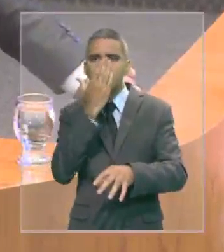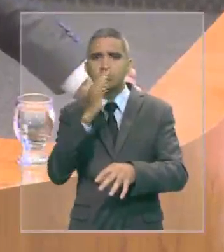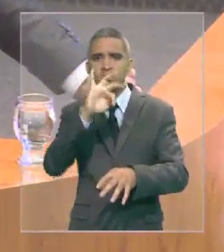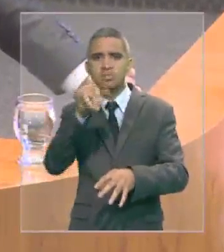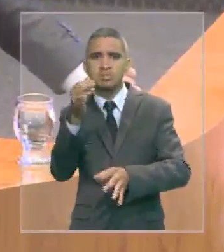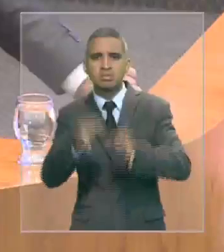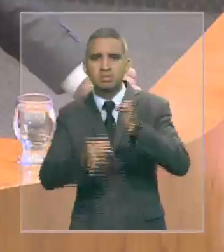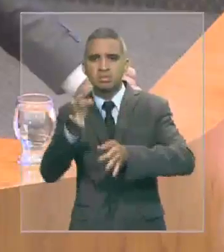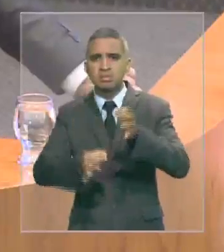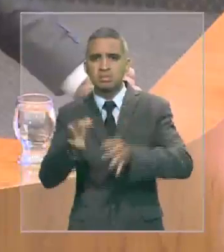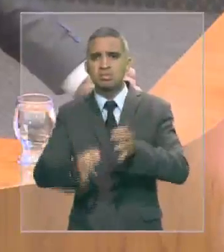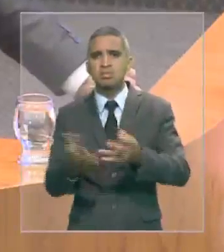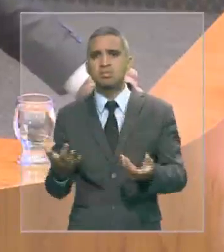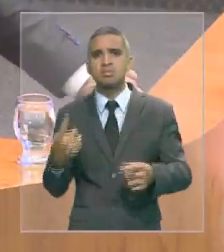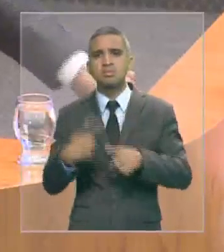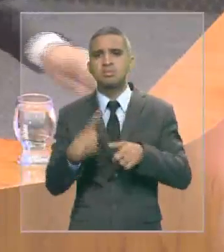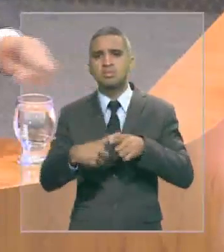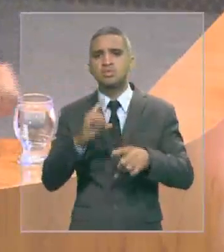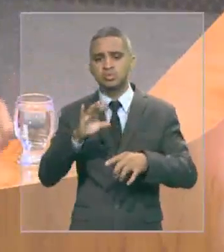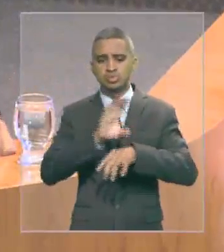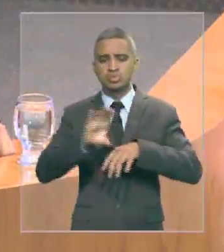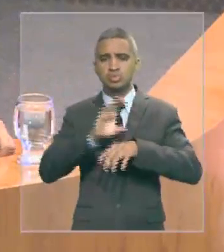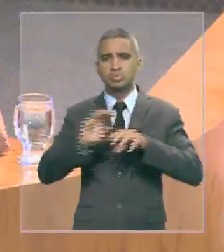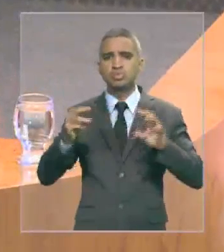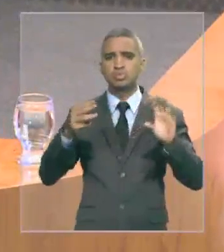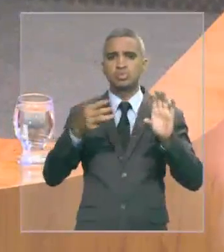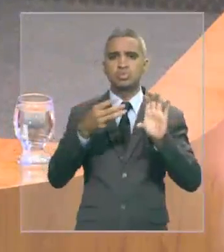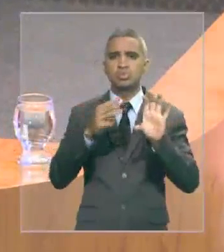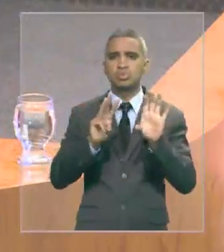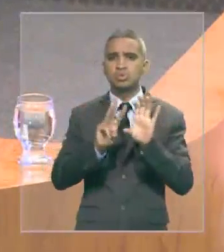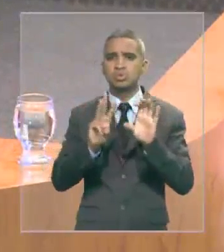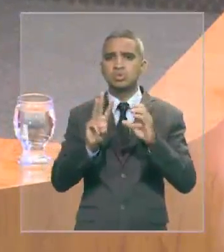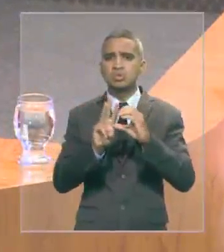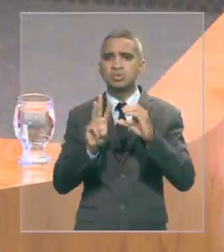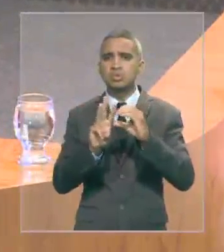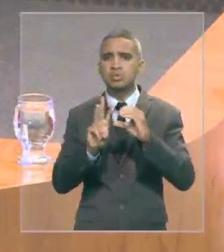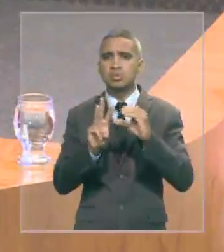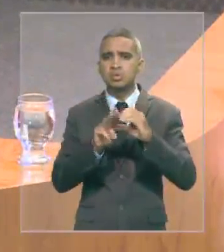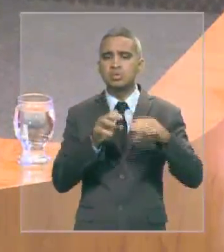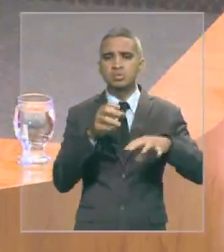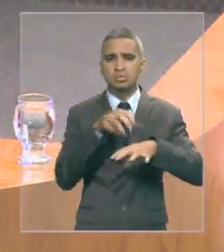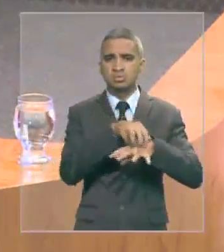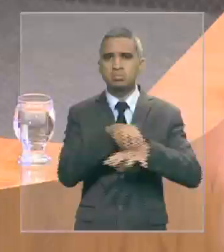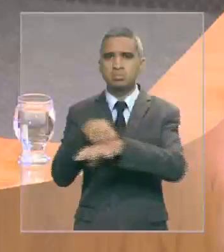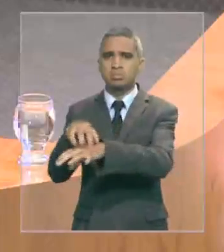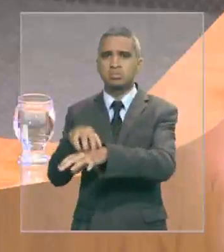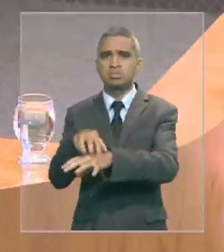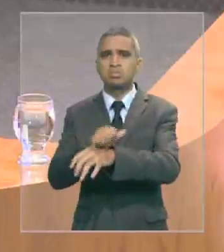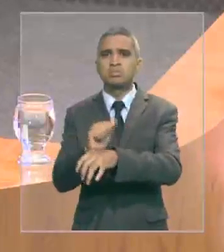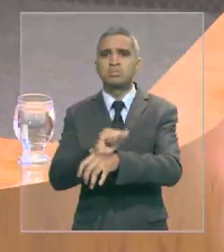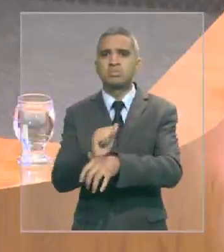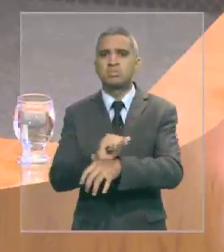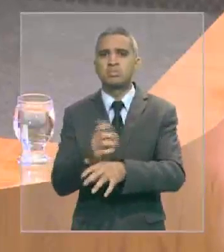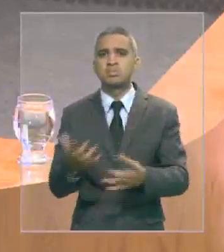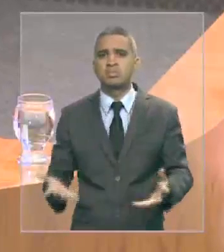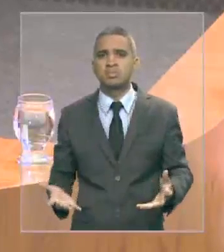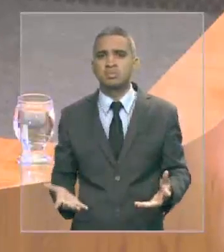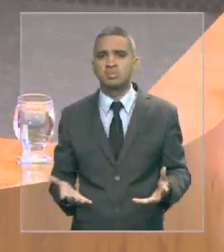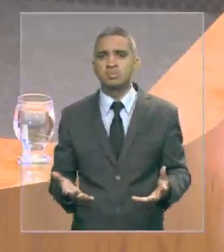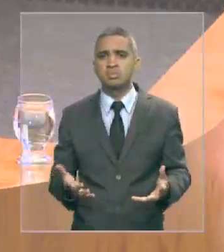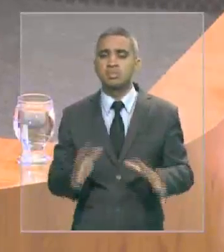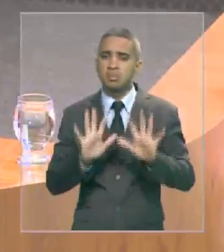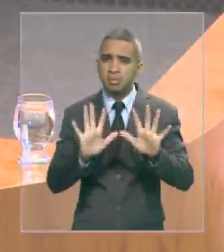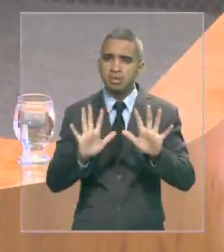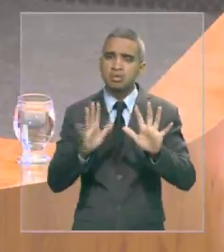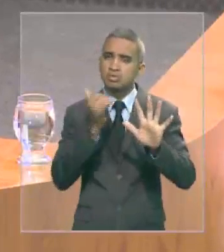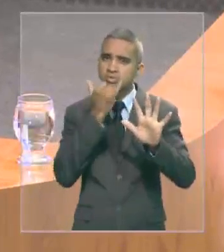E eu pergunto, o prefeito João Castelo foi canalha? Mas eu vou voltar e me ater novamente ao transporte público. Mas me